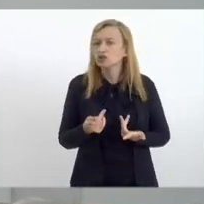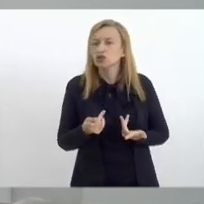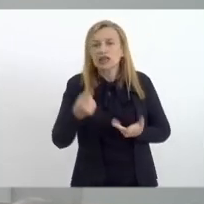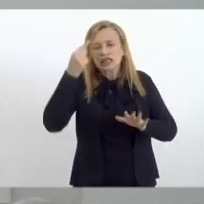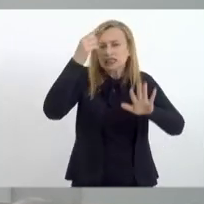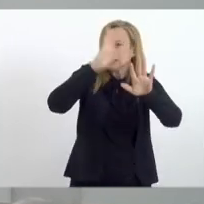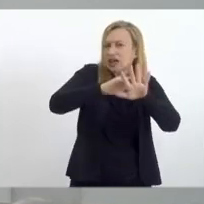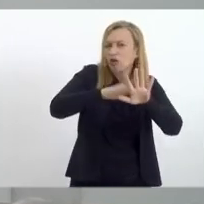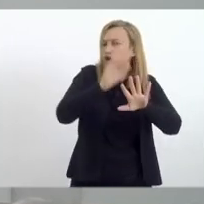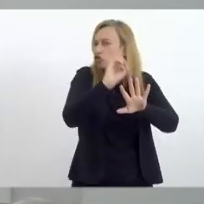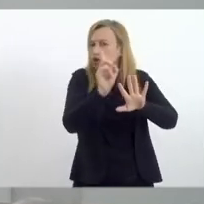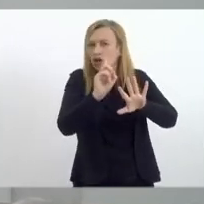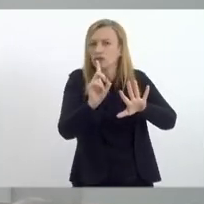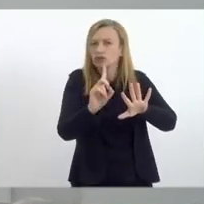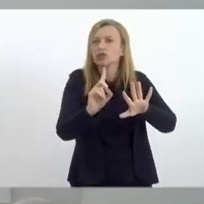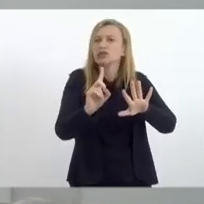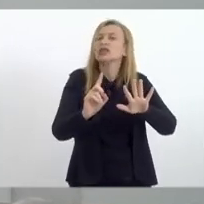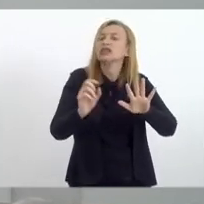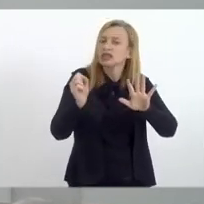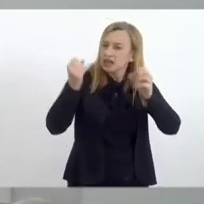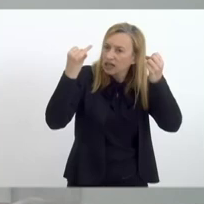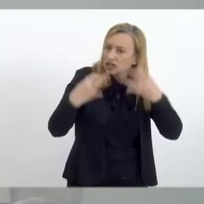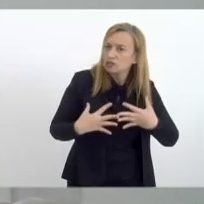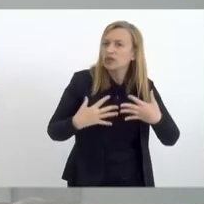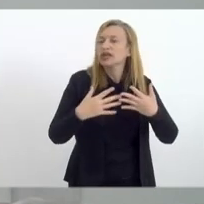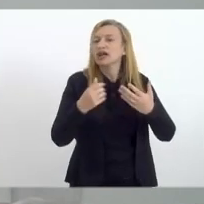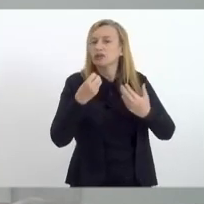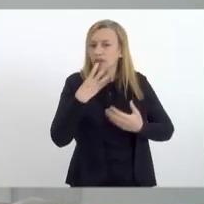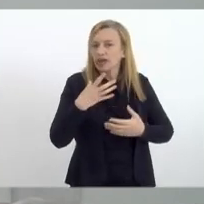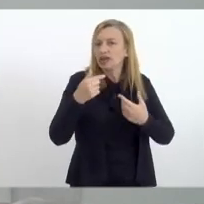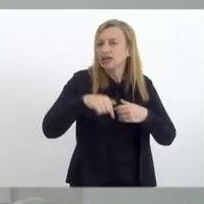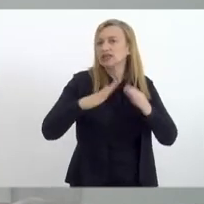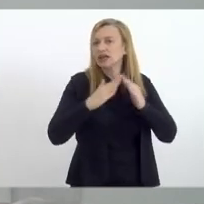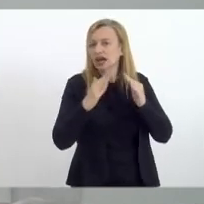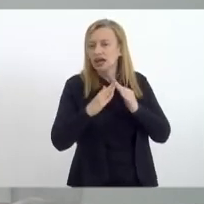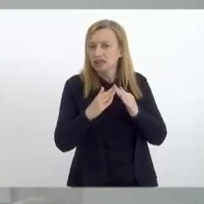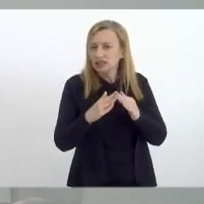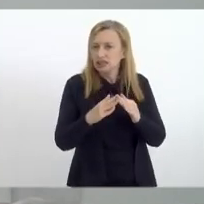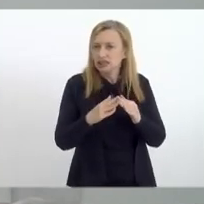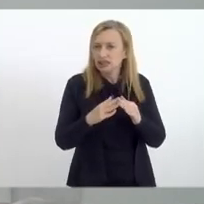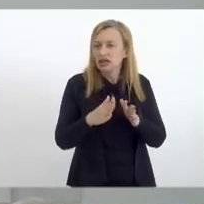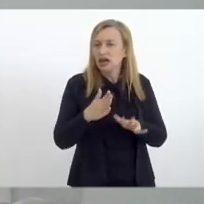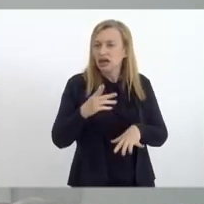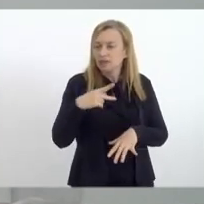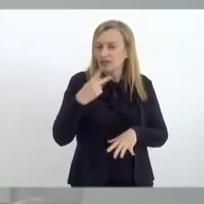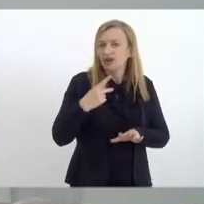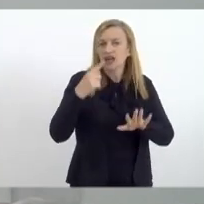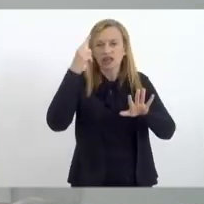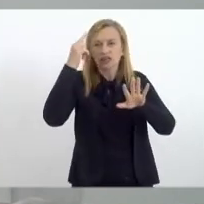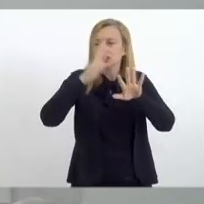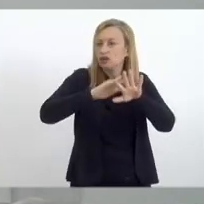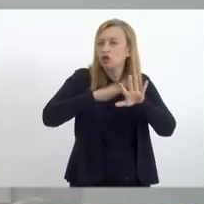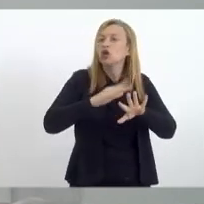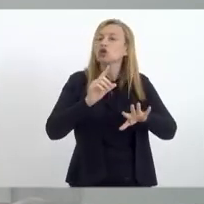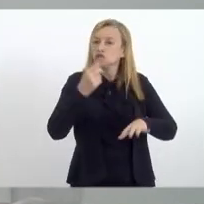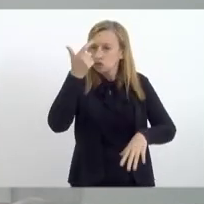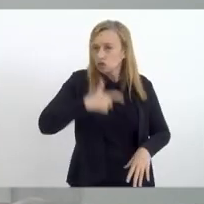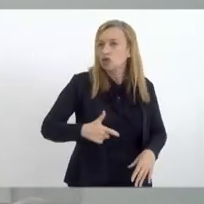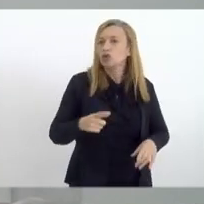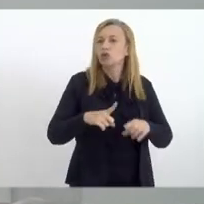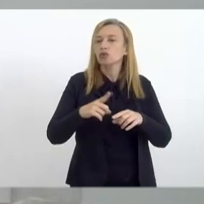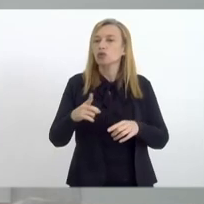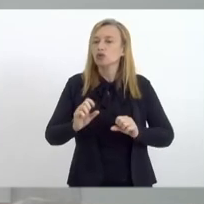ideológico muito claro e bem definido nessa casa, e não obstante o meu posicionamento ideológico, sou um defensor do concurso